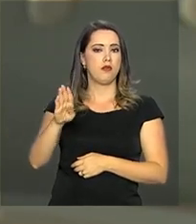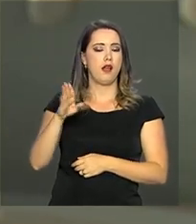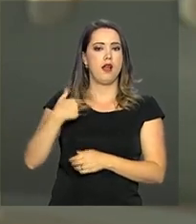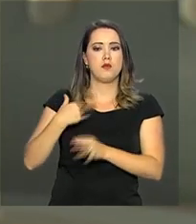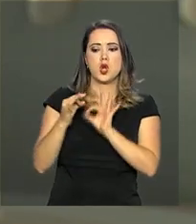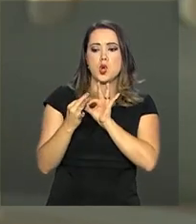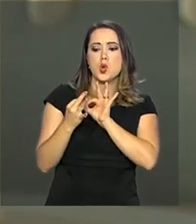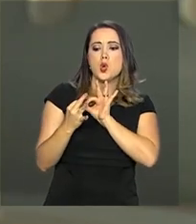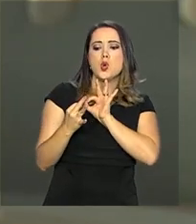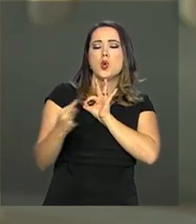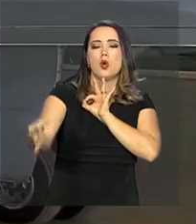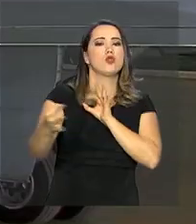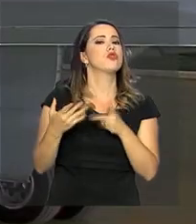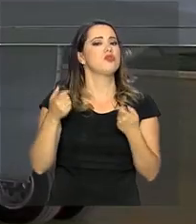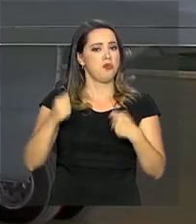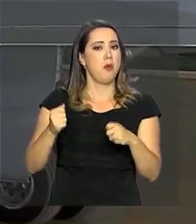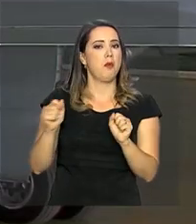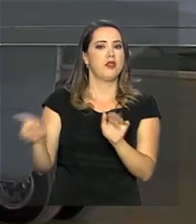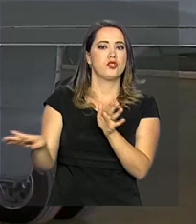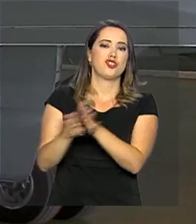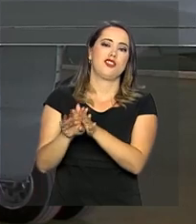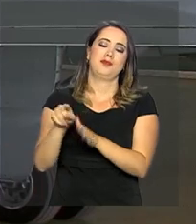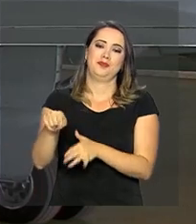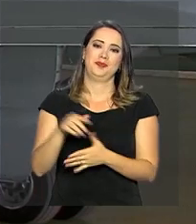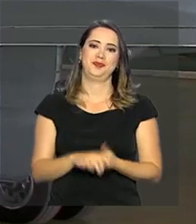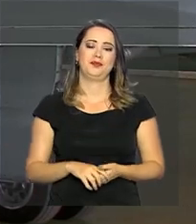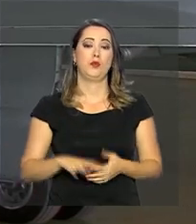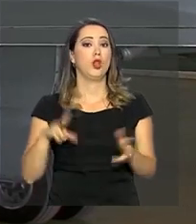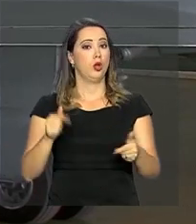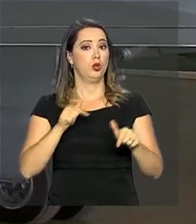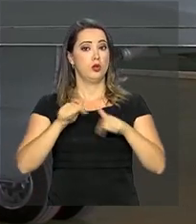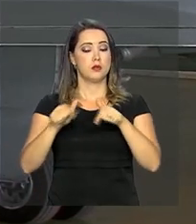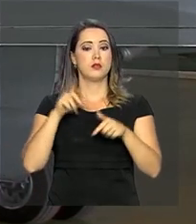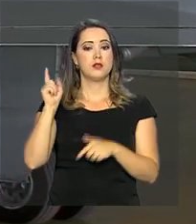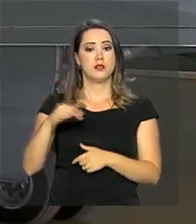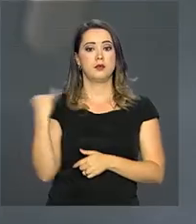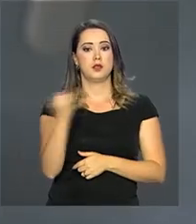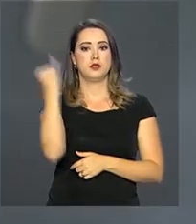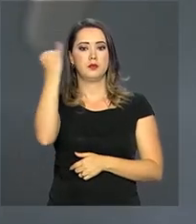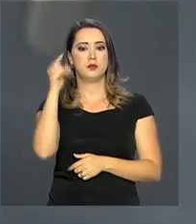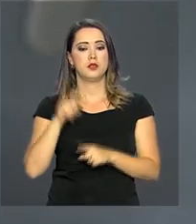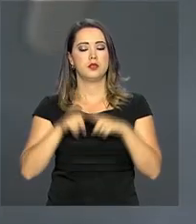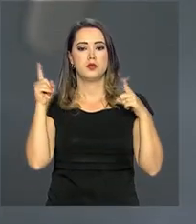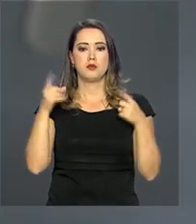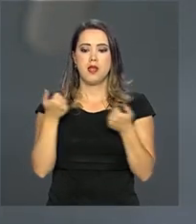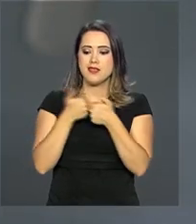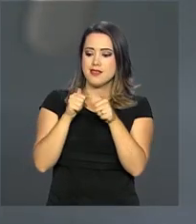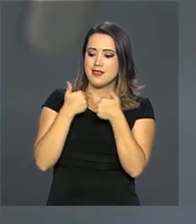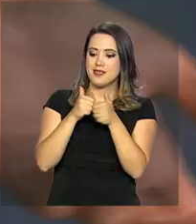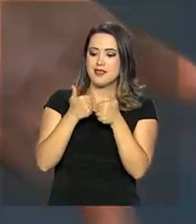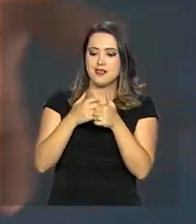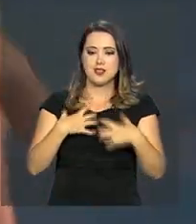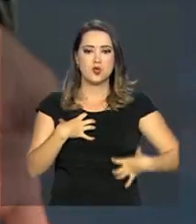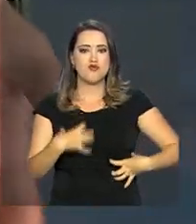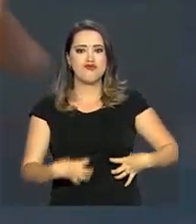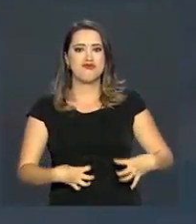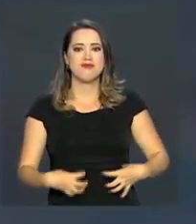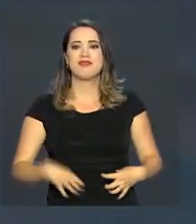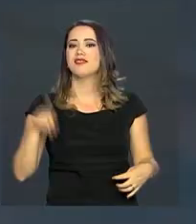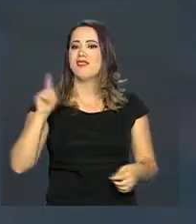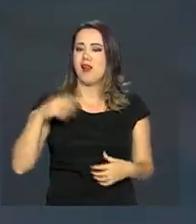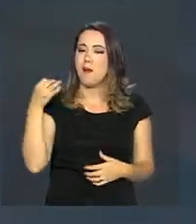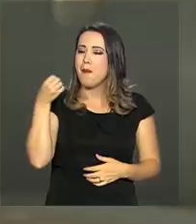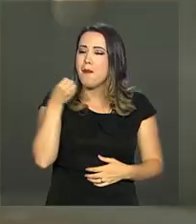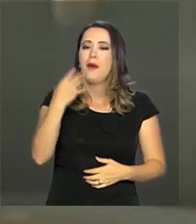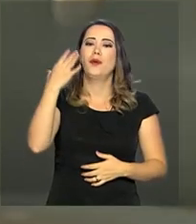mais distantes rincões do país para o tenente todas as missões são importantes mas transportar órgãos é muito